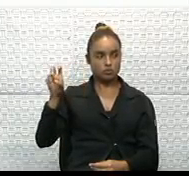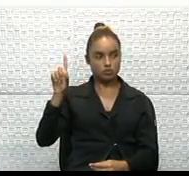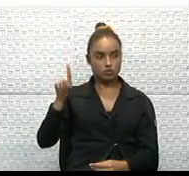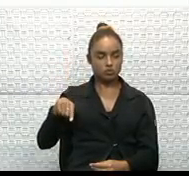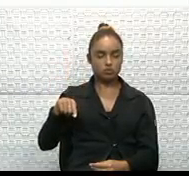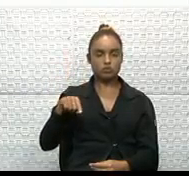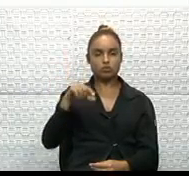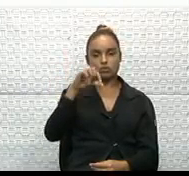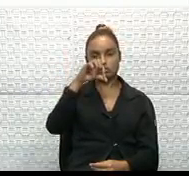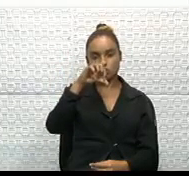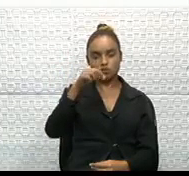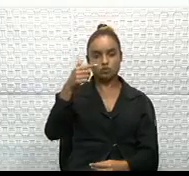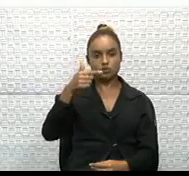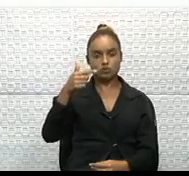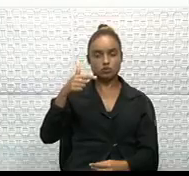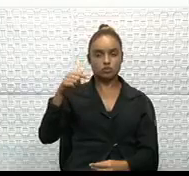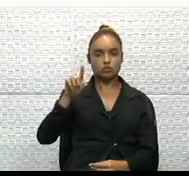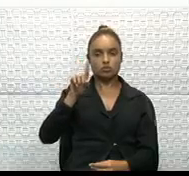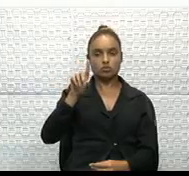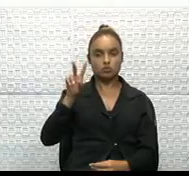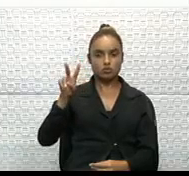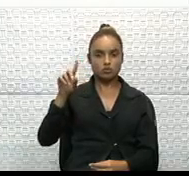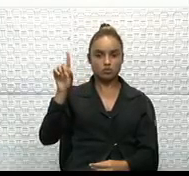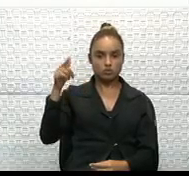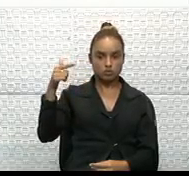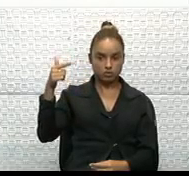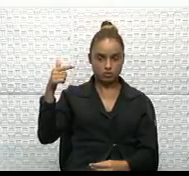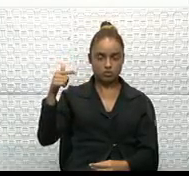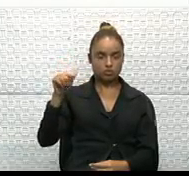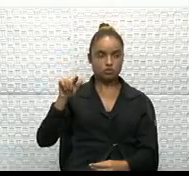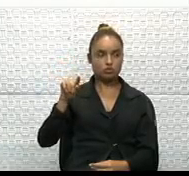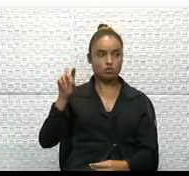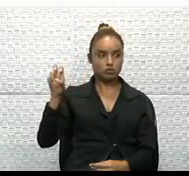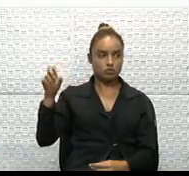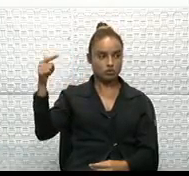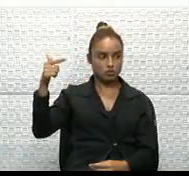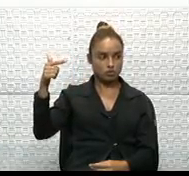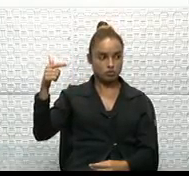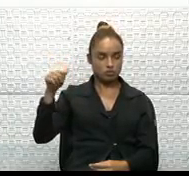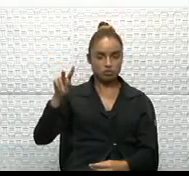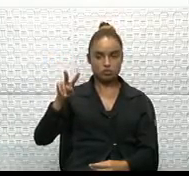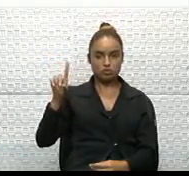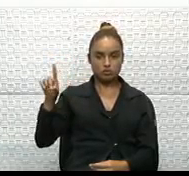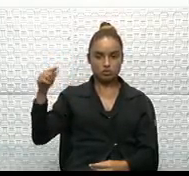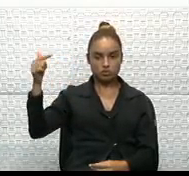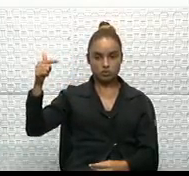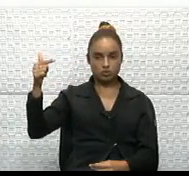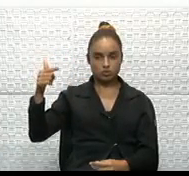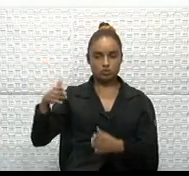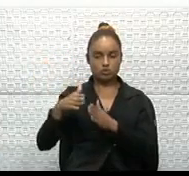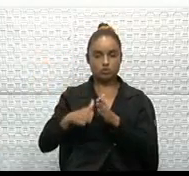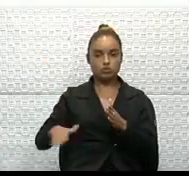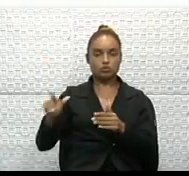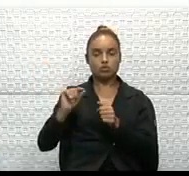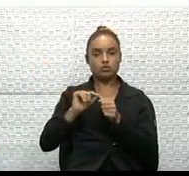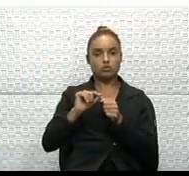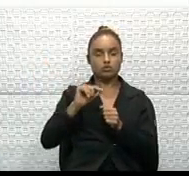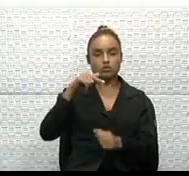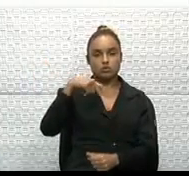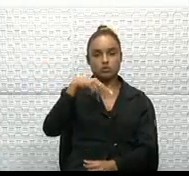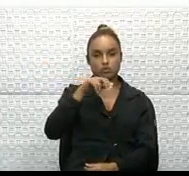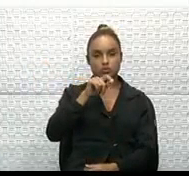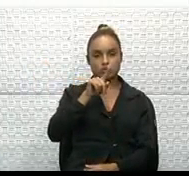quadrado, mais 12 ao quadrado, mais 15 ao quadrado, mais 21 ao quadrado. Faço os quadrados,